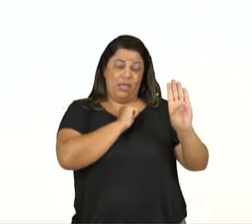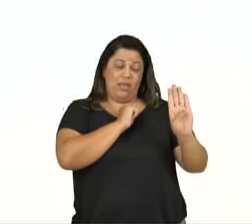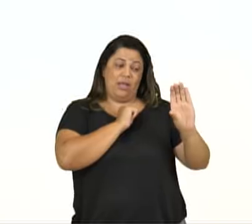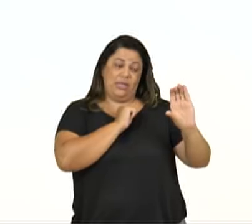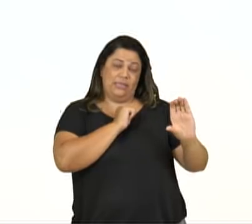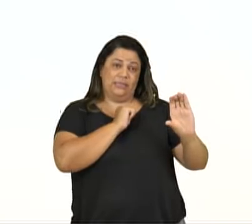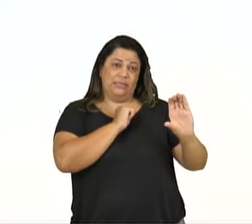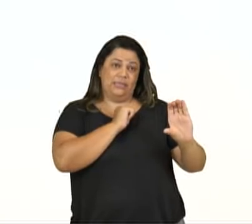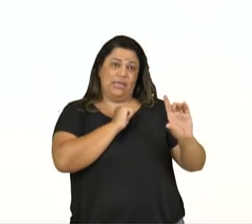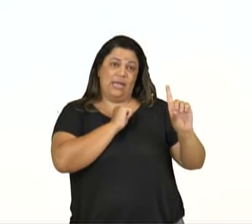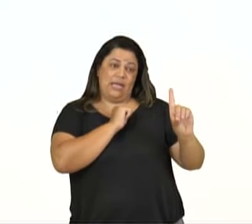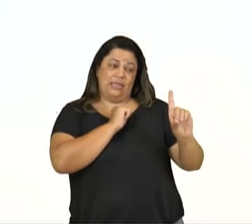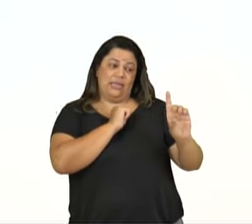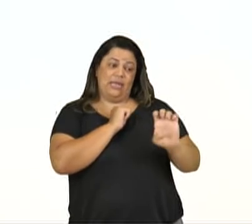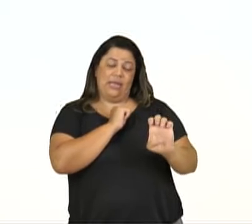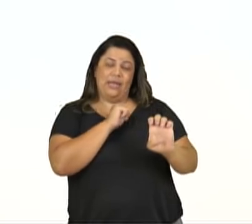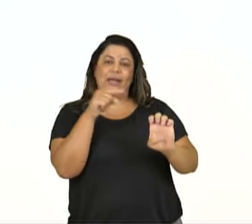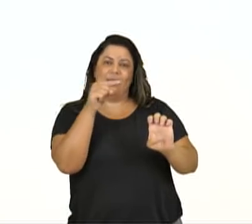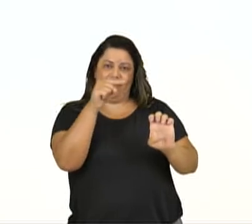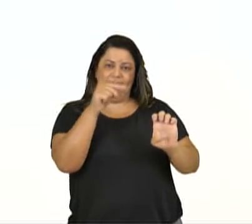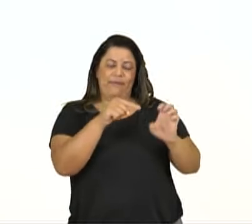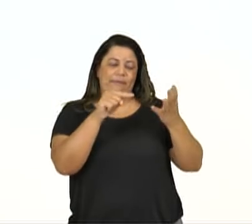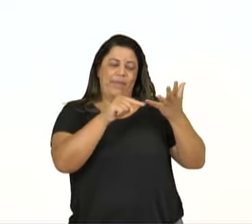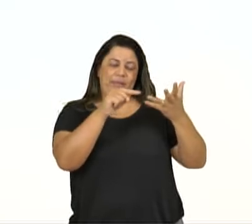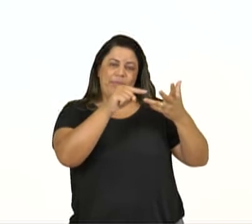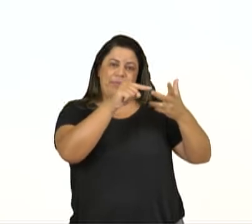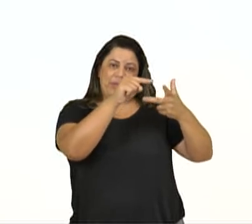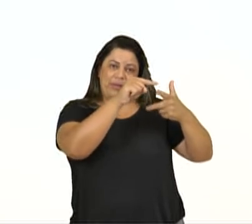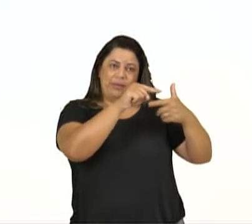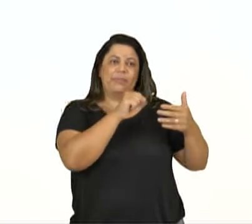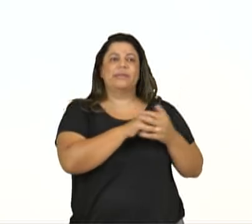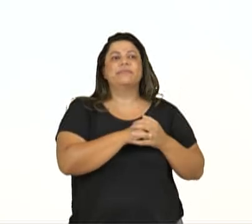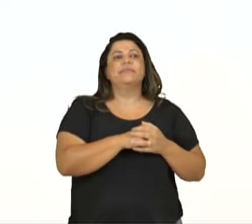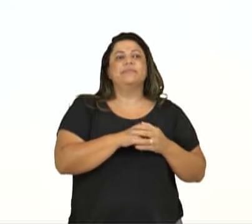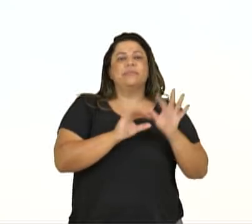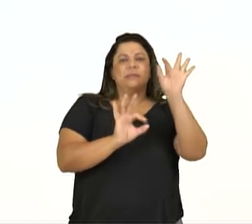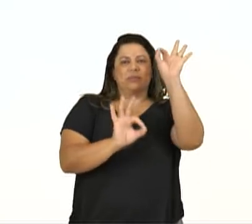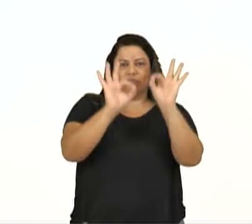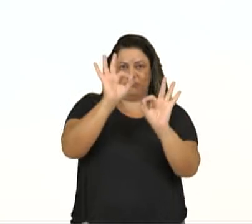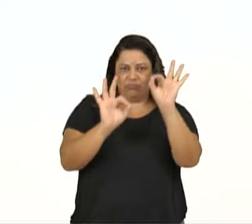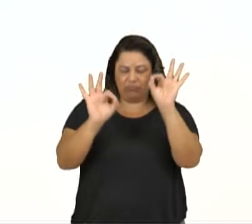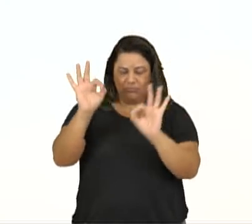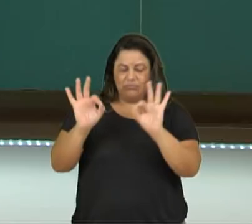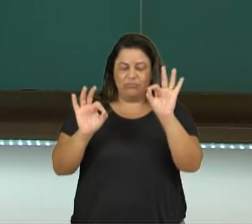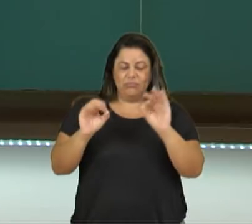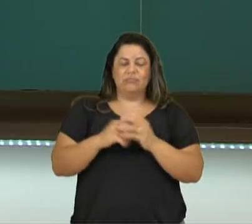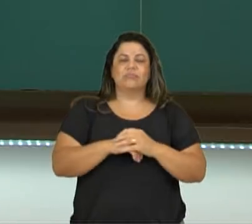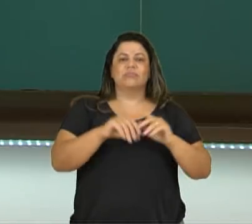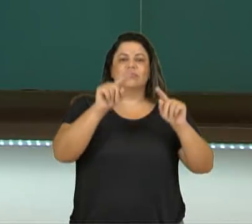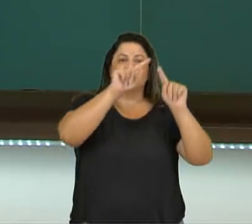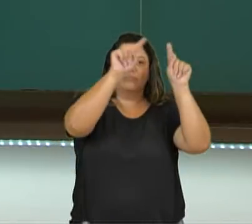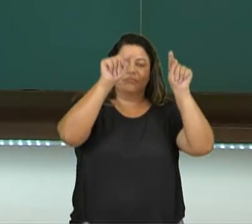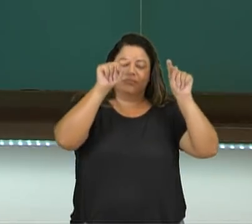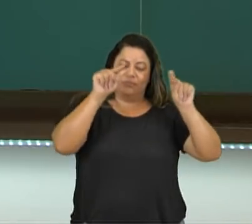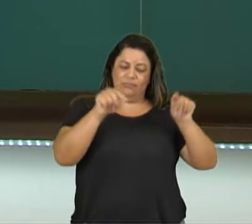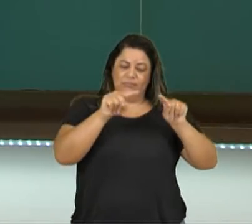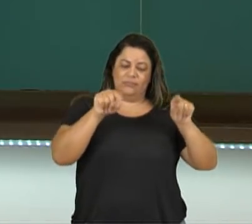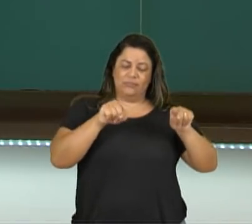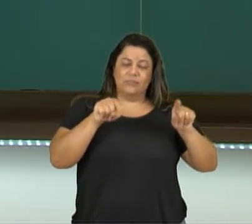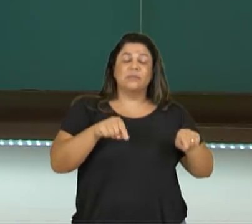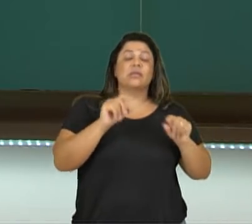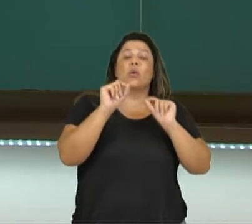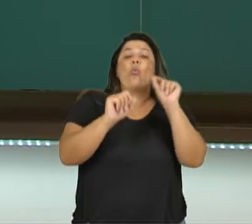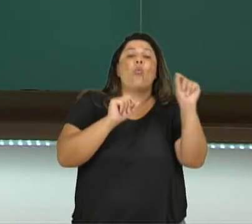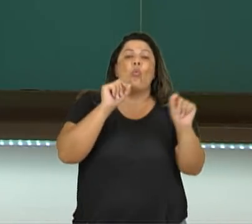a C, a D e a E. E vocês vão fazer aí a correlação com o que eles expressam, né? Qual